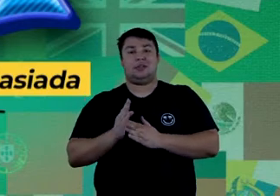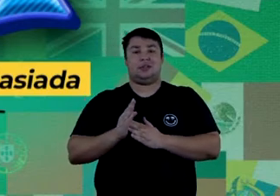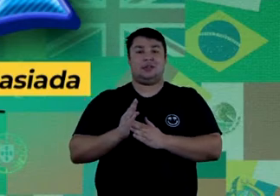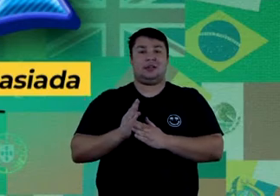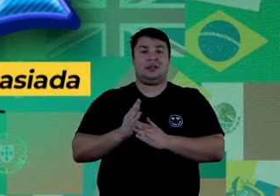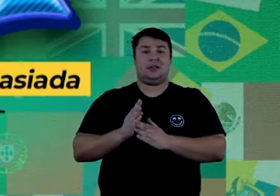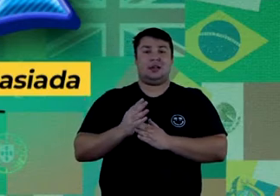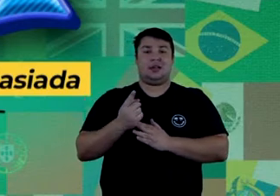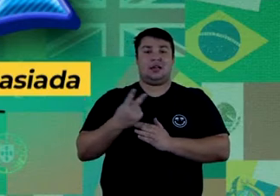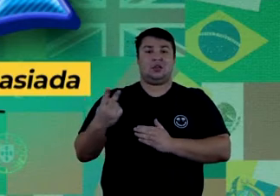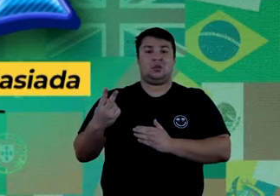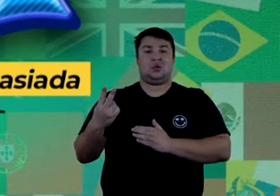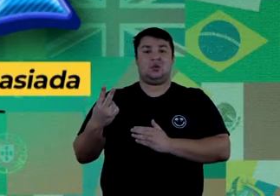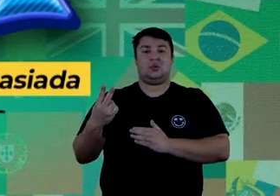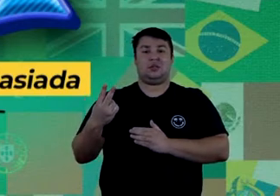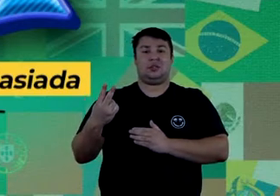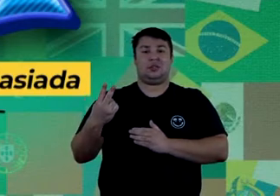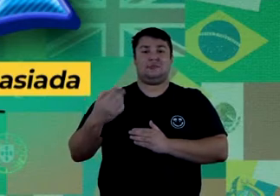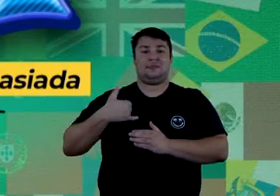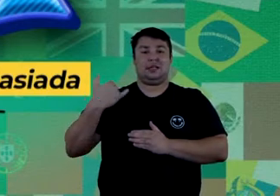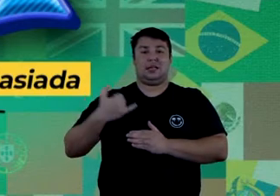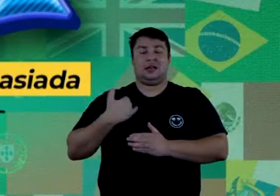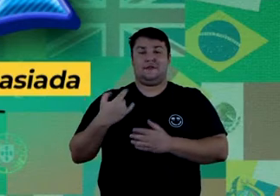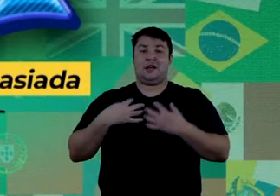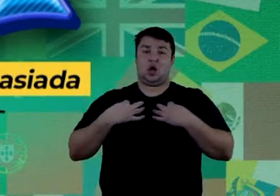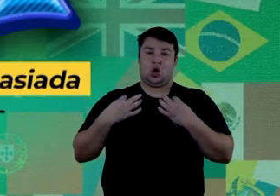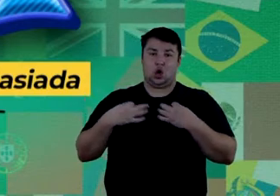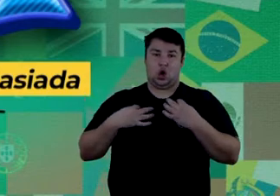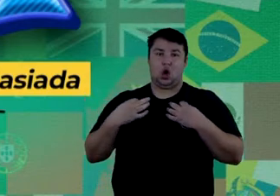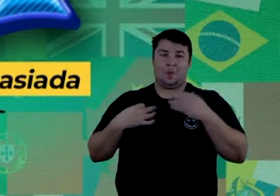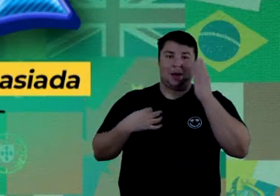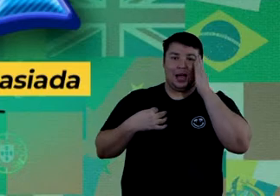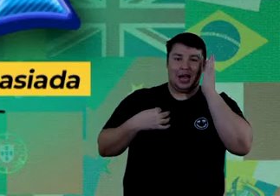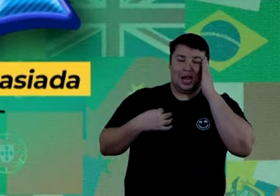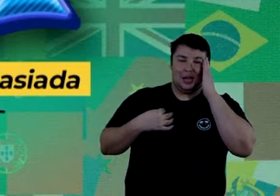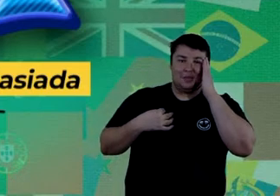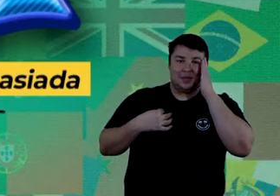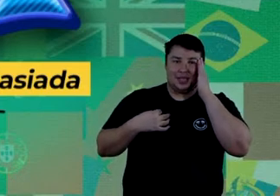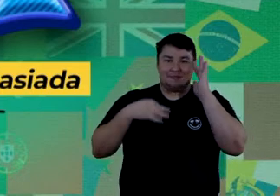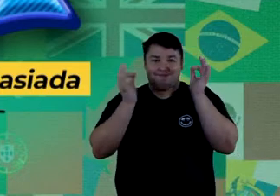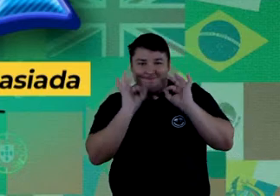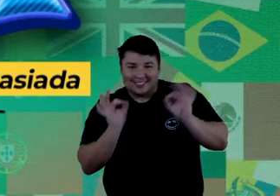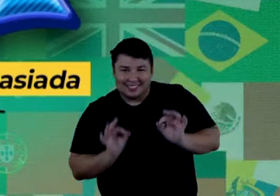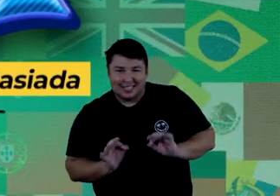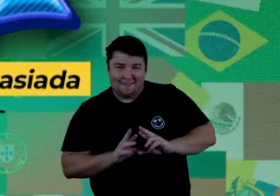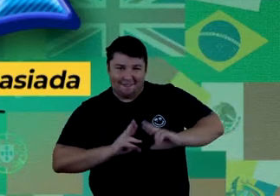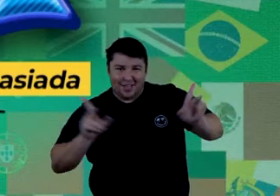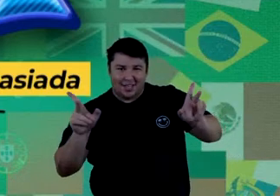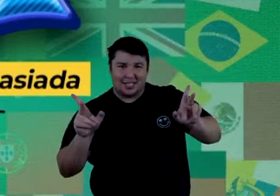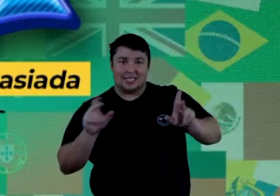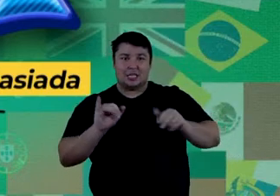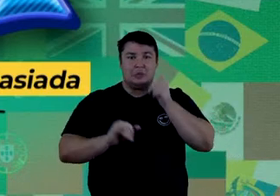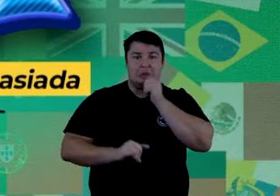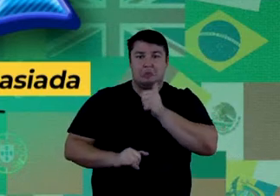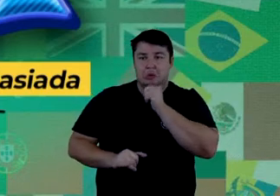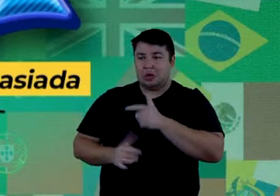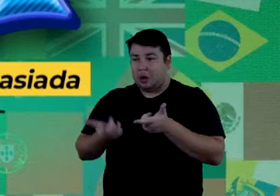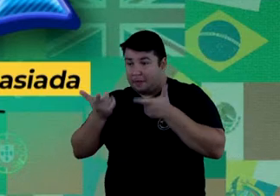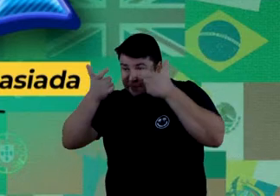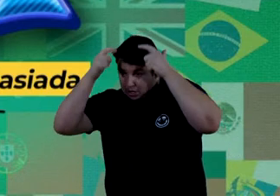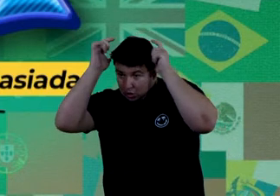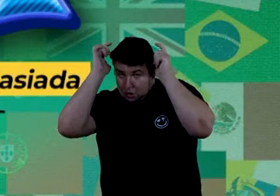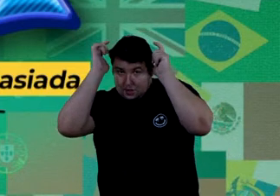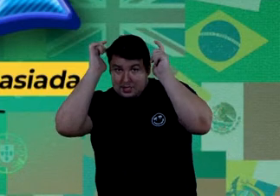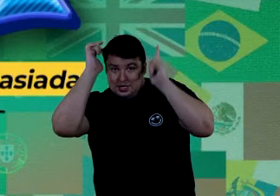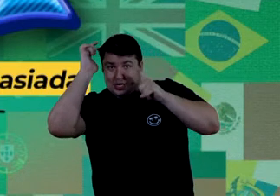vir fantasiados. Não precisa se preocupar em comprar fantasia. Se é uma menina, você põe uma tiarinha